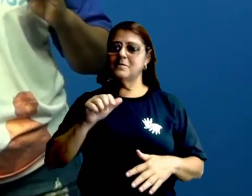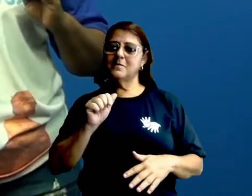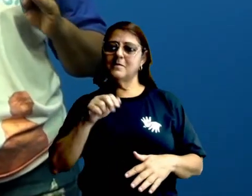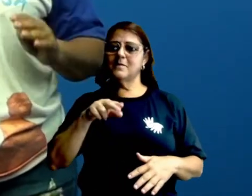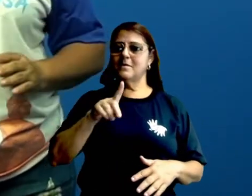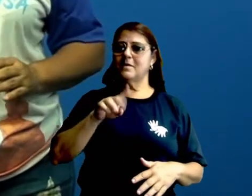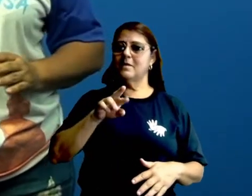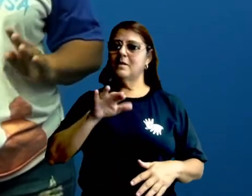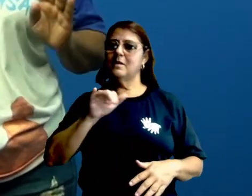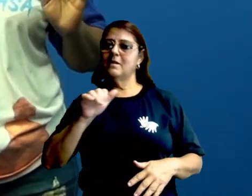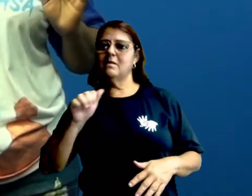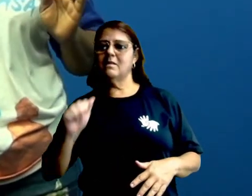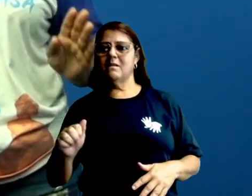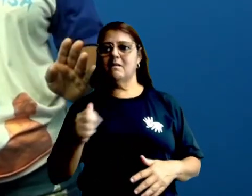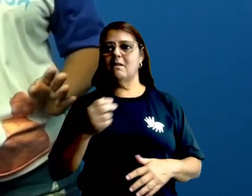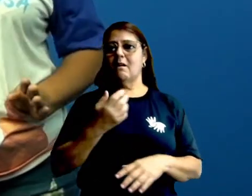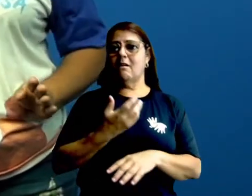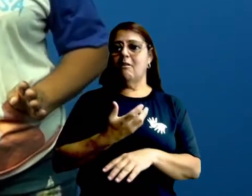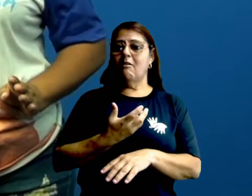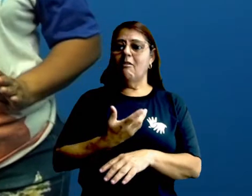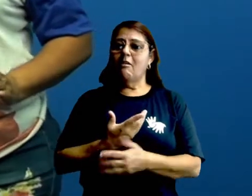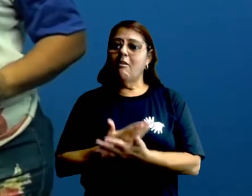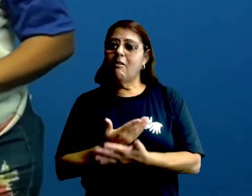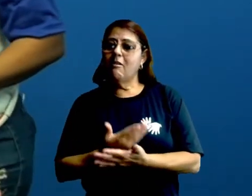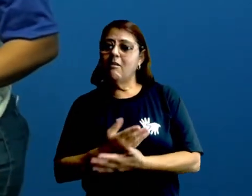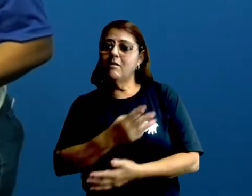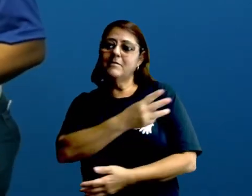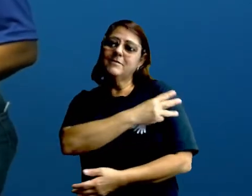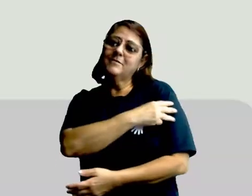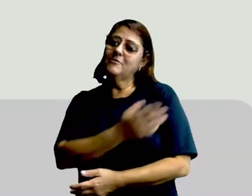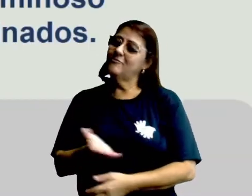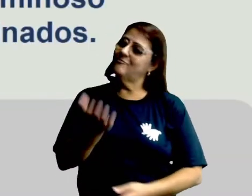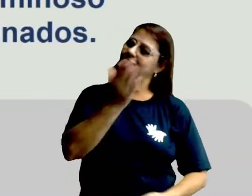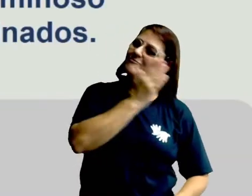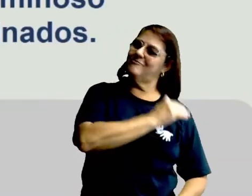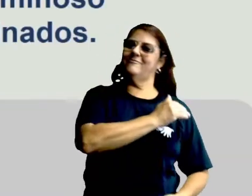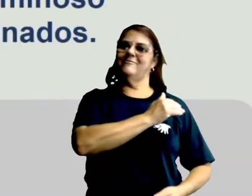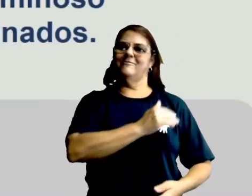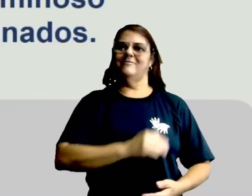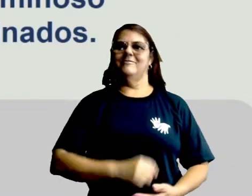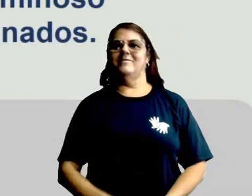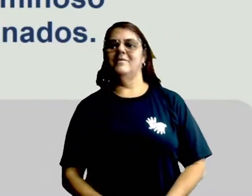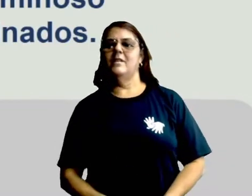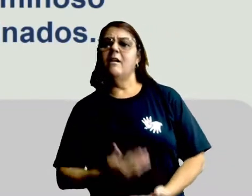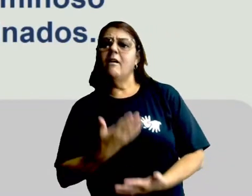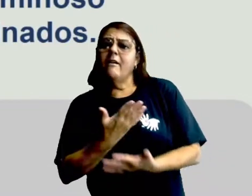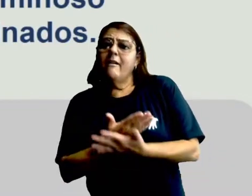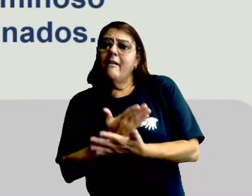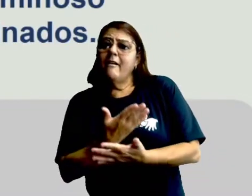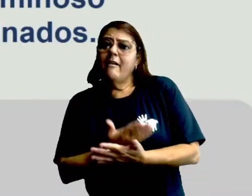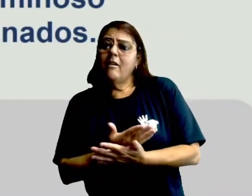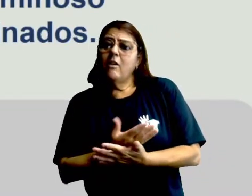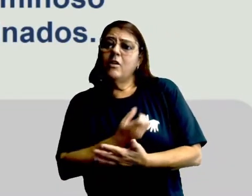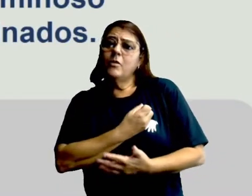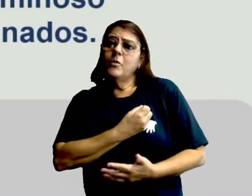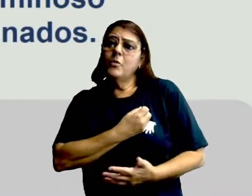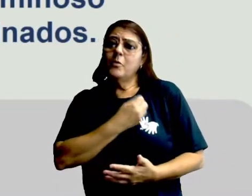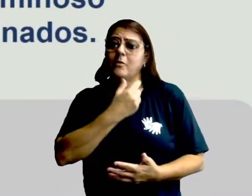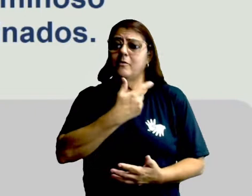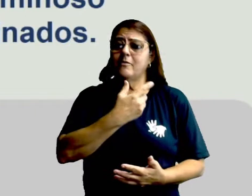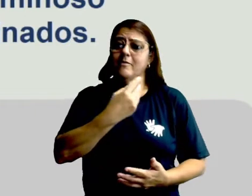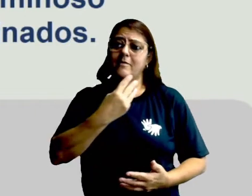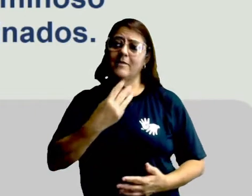a nossa aula é a aula do terceiro ano. Vem comigo! A aula é de número